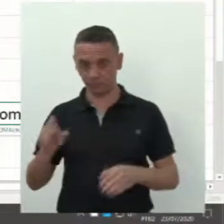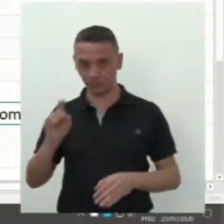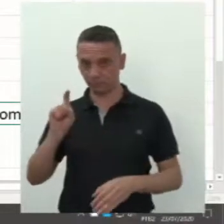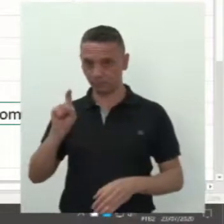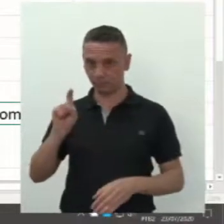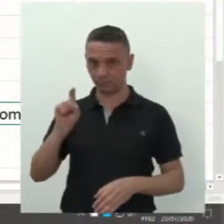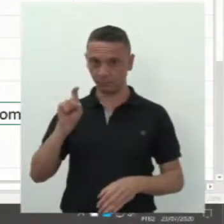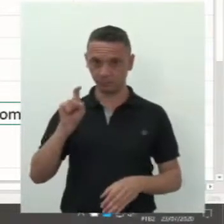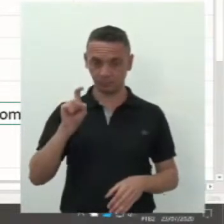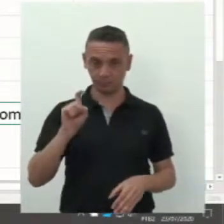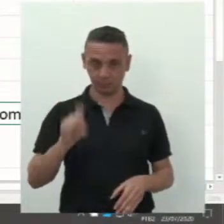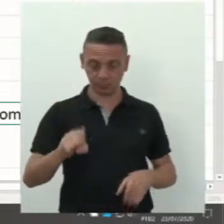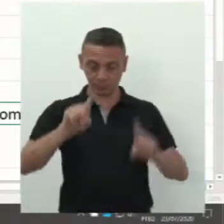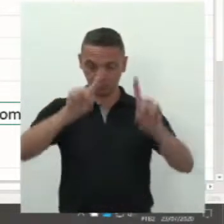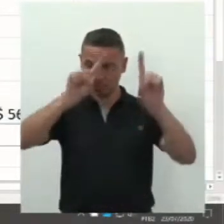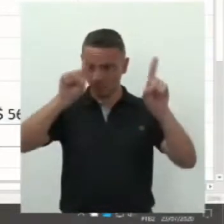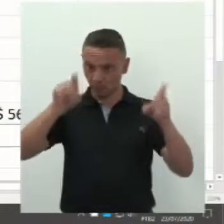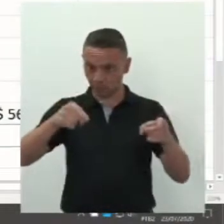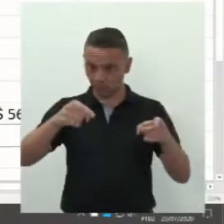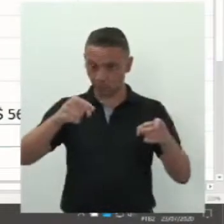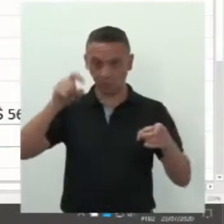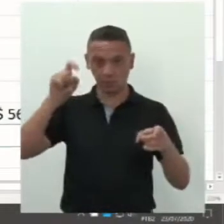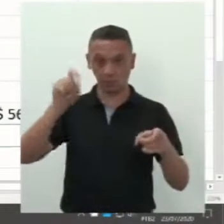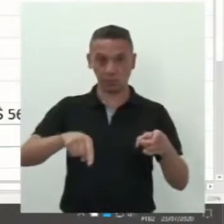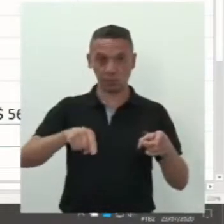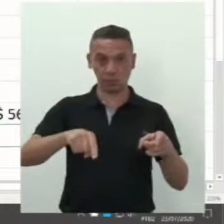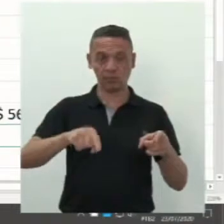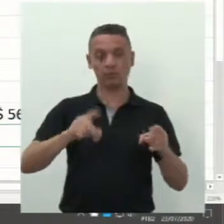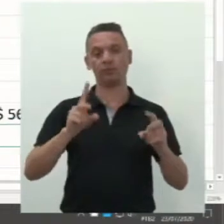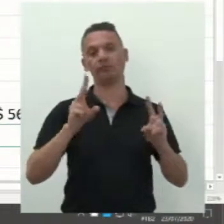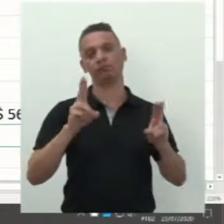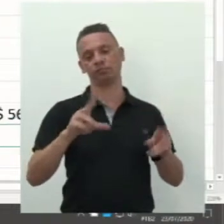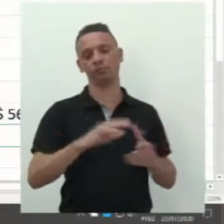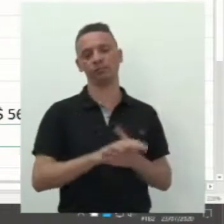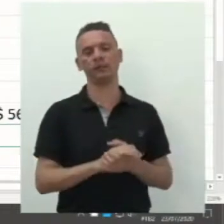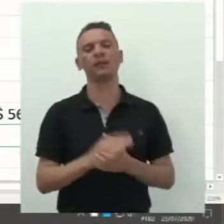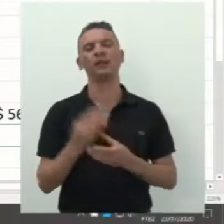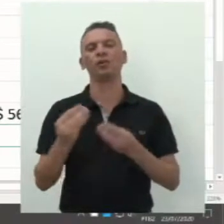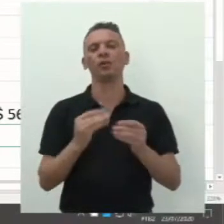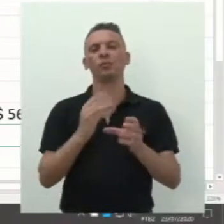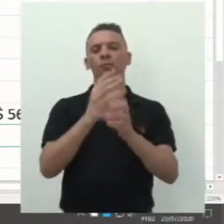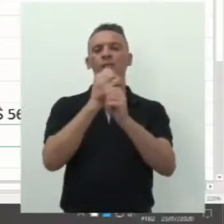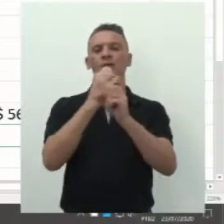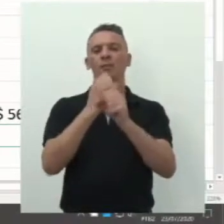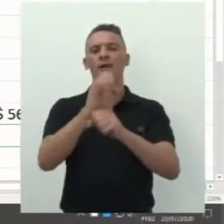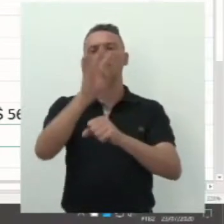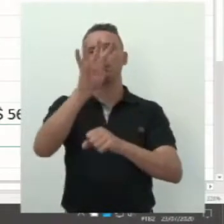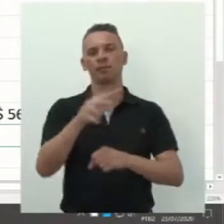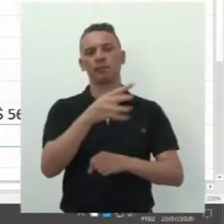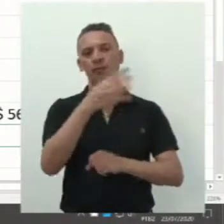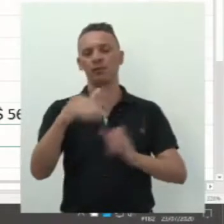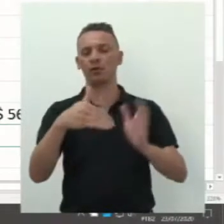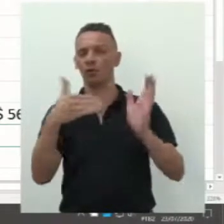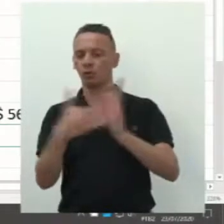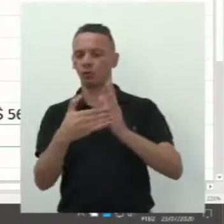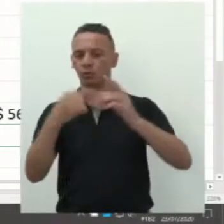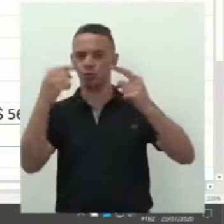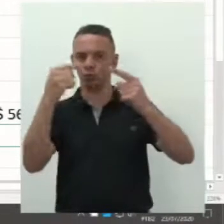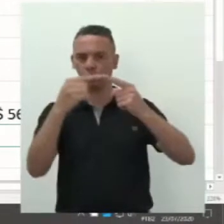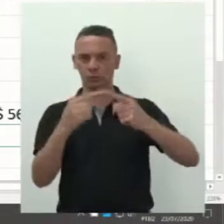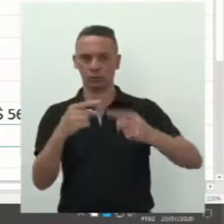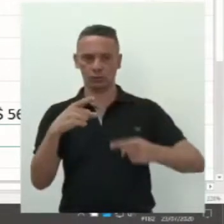Selecionei dois conjuntos, fecho parênteses, dou Enter. O que ele fez? Ele somou todas essas duas colunas,